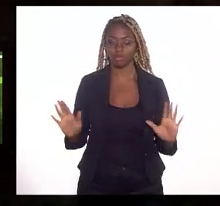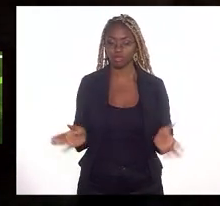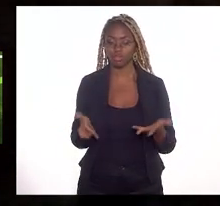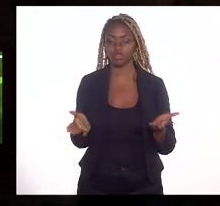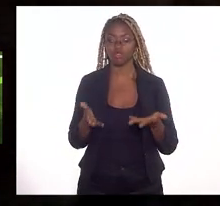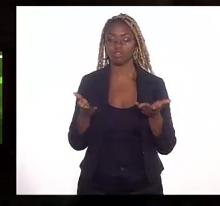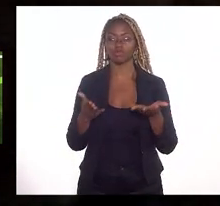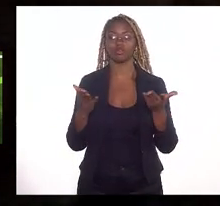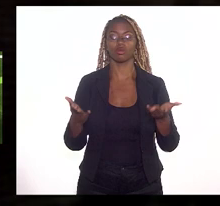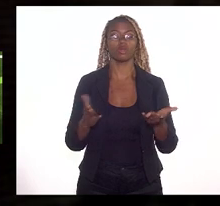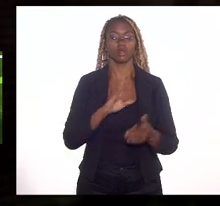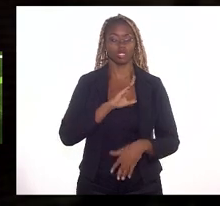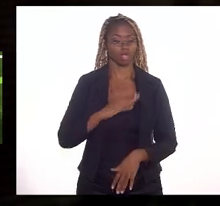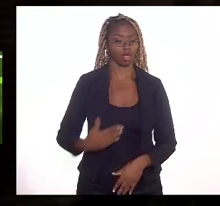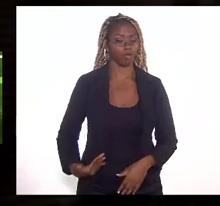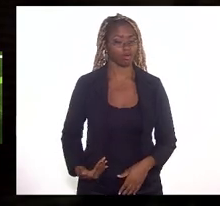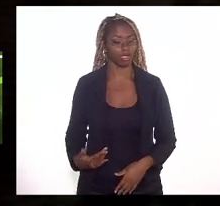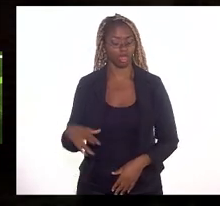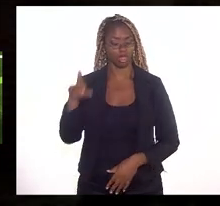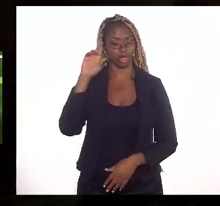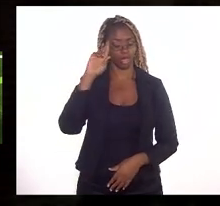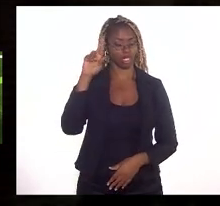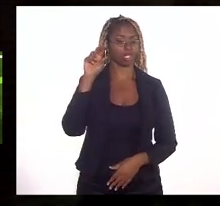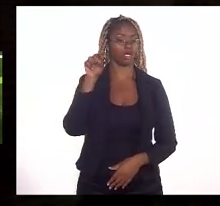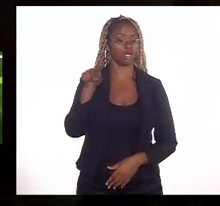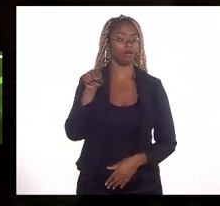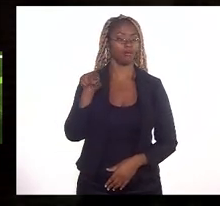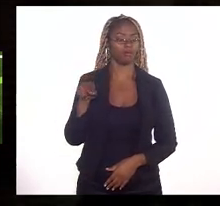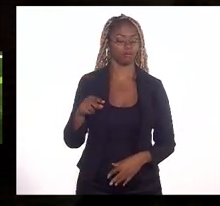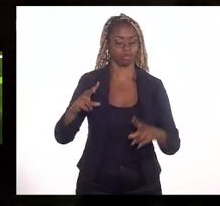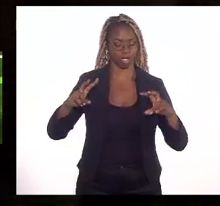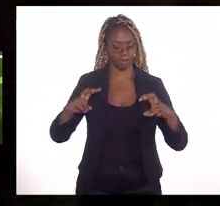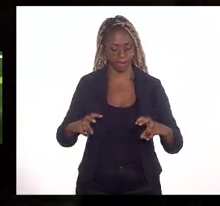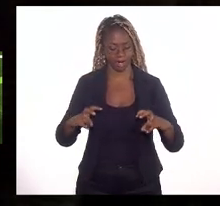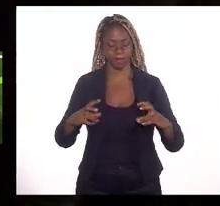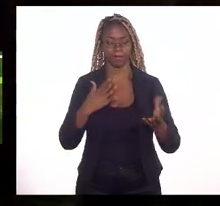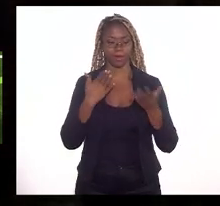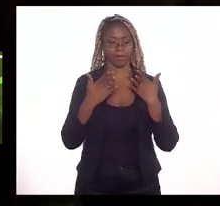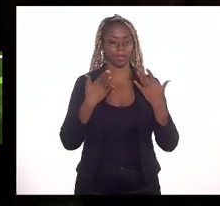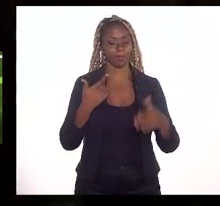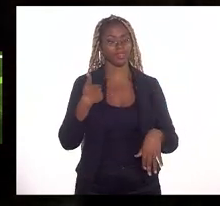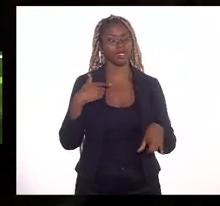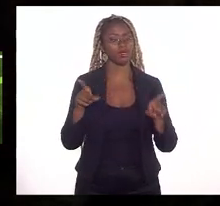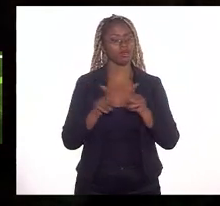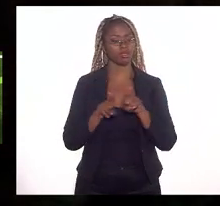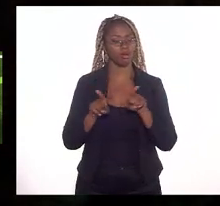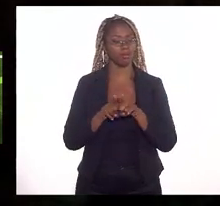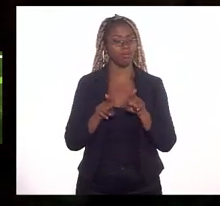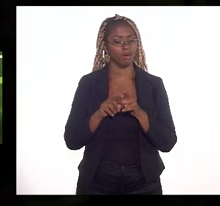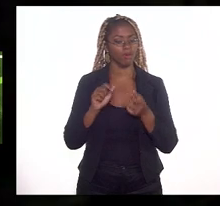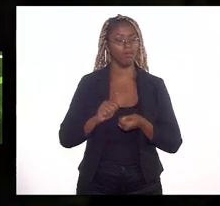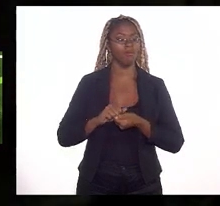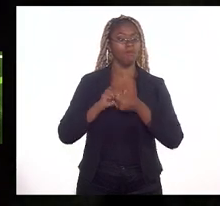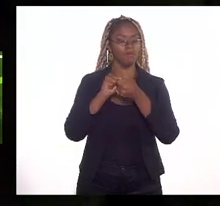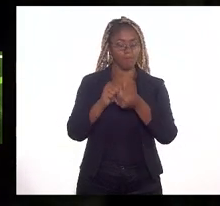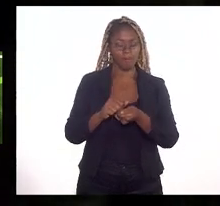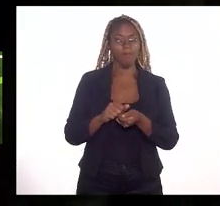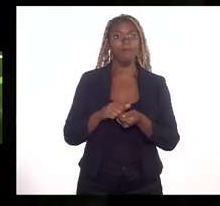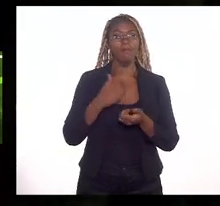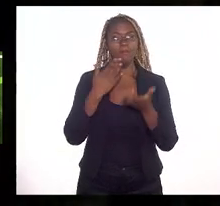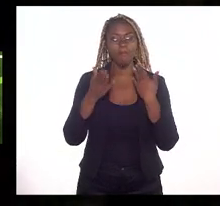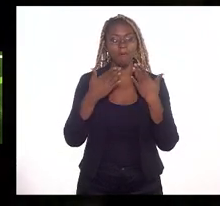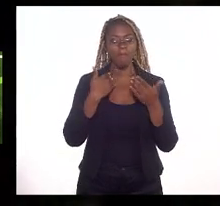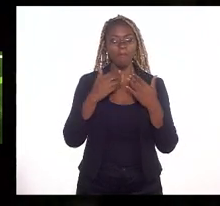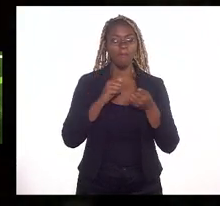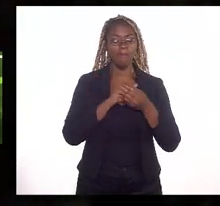essa governança, que eu acho que é importante, sentarmos juntos. Eu me proponho também a estar sentando, conversando, junto com o